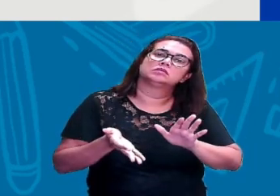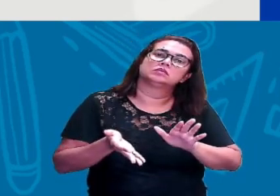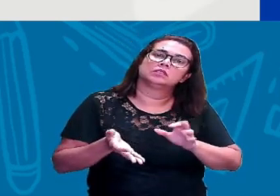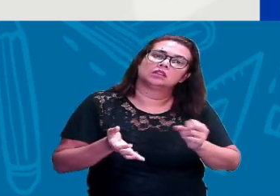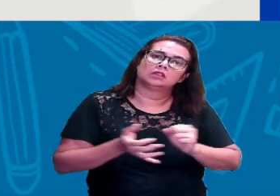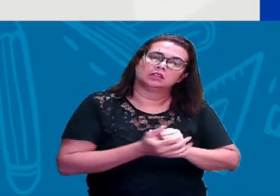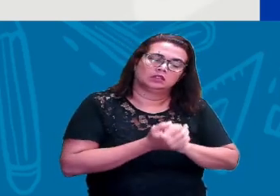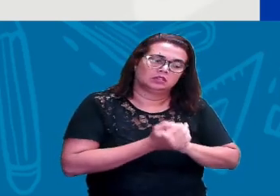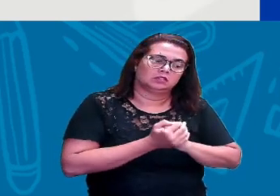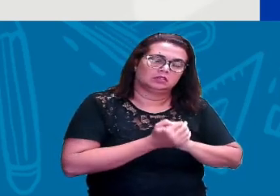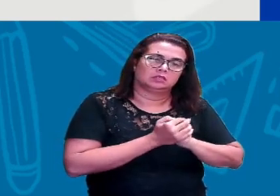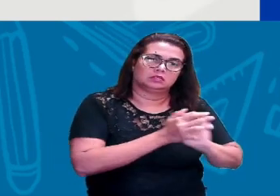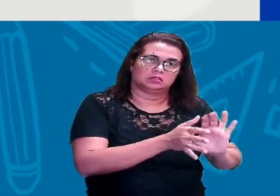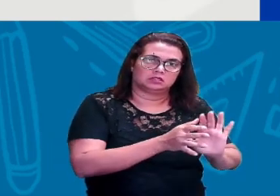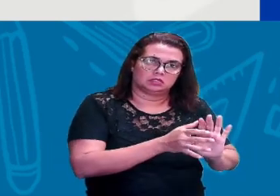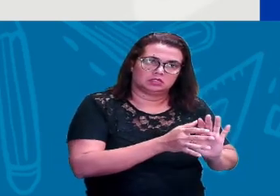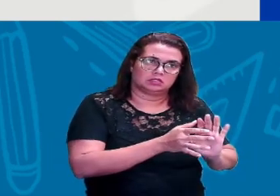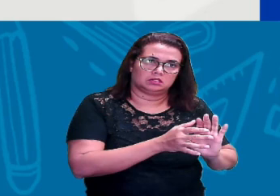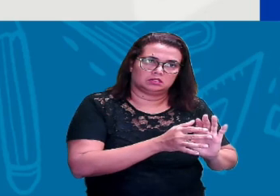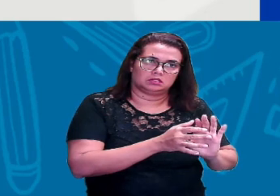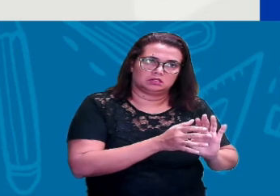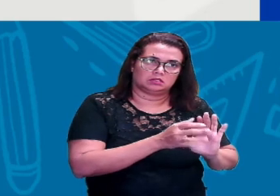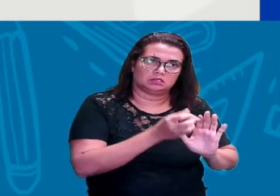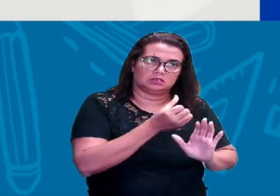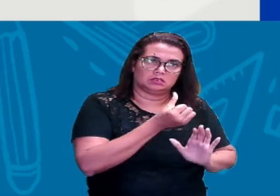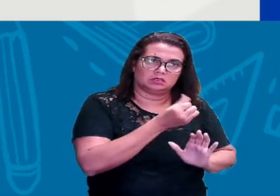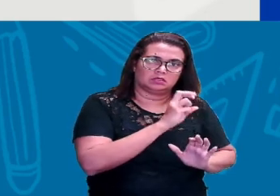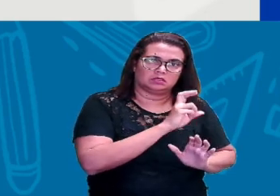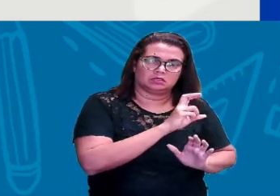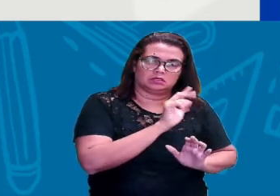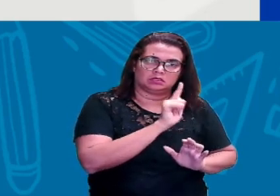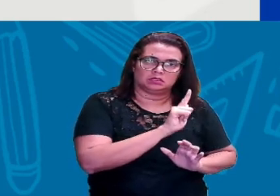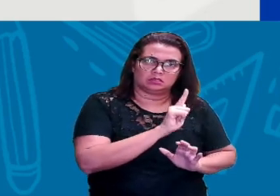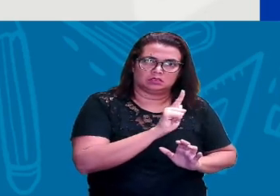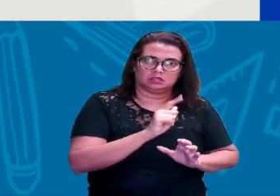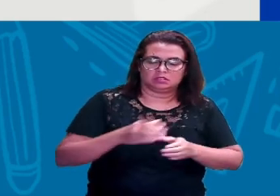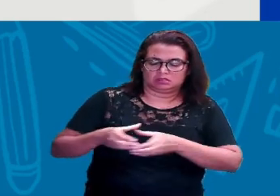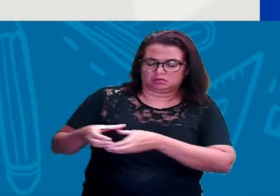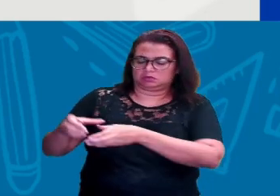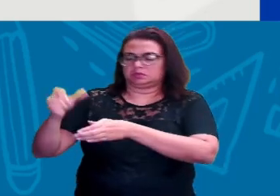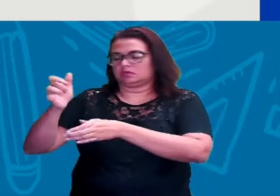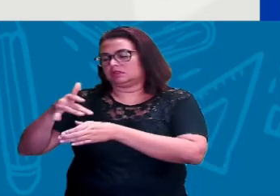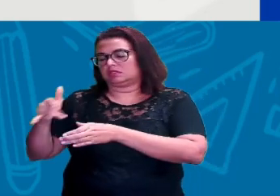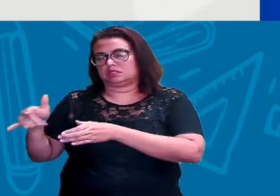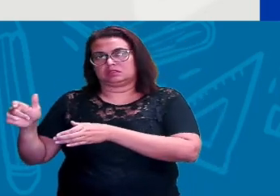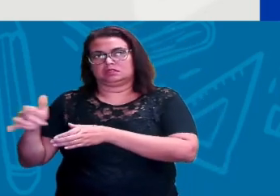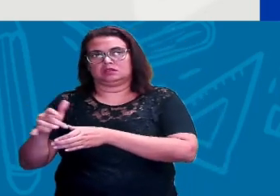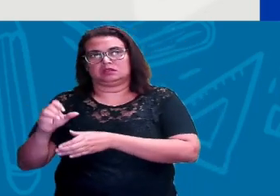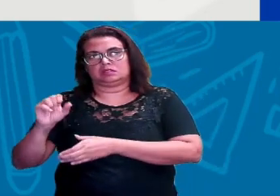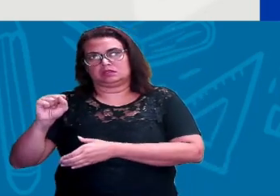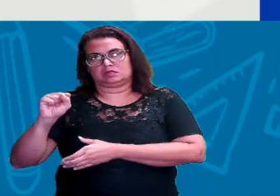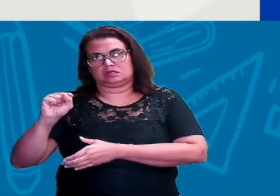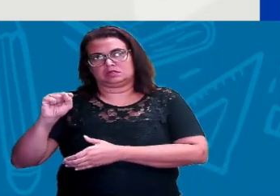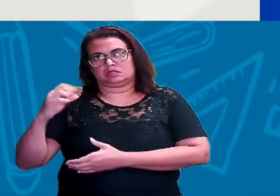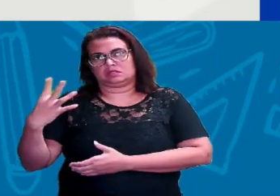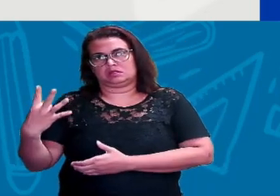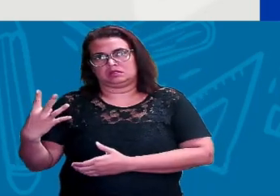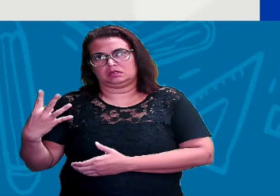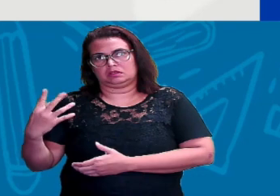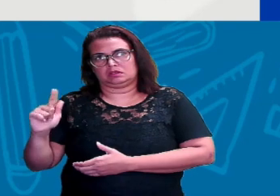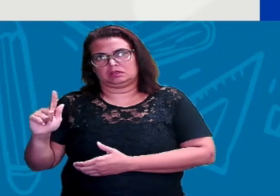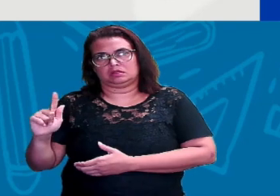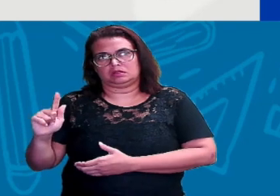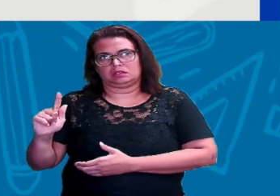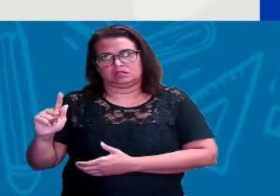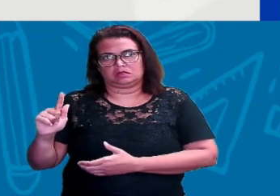pesa 65 gramas. Em relação ao pote, que tem esses objetinhos aí dentro, né? Que pesa 84 gramas, o